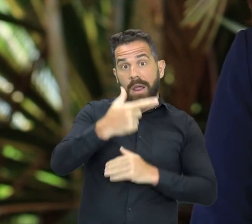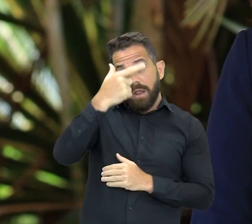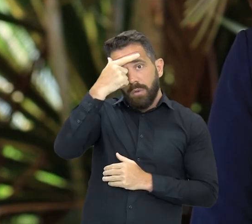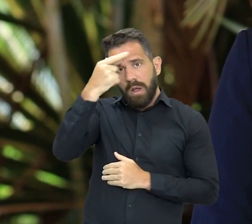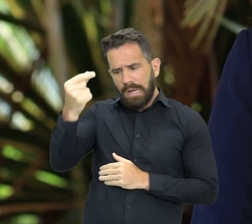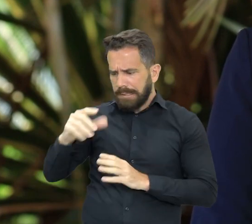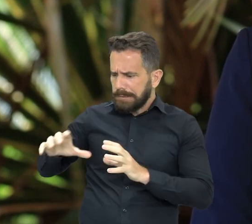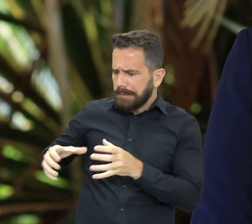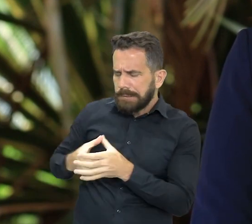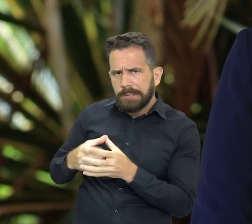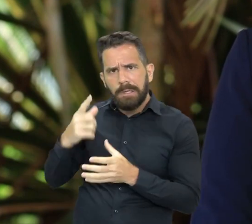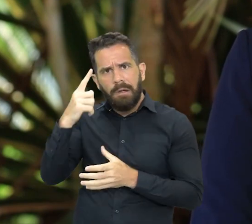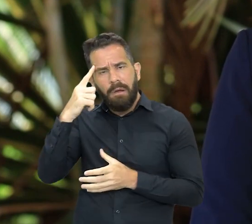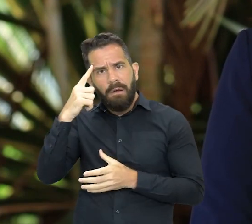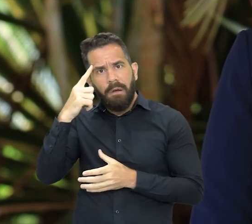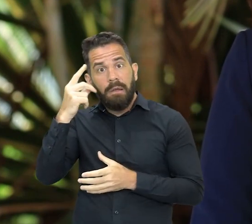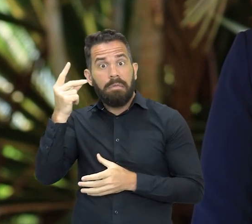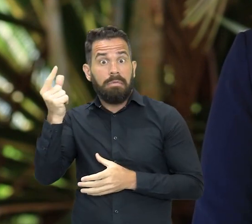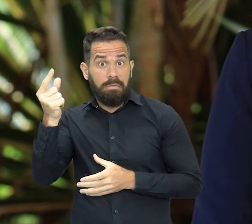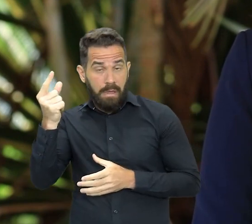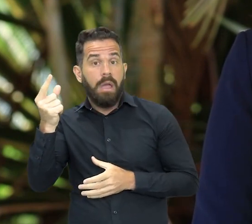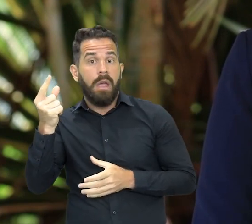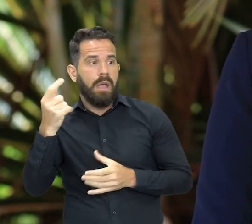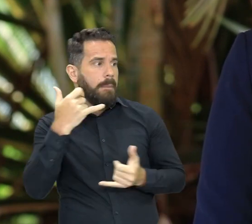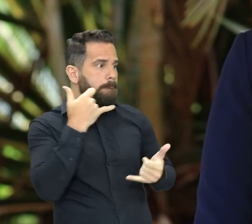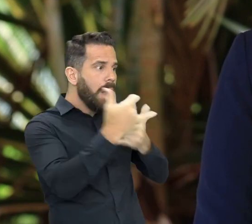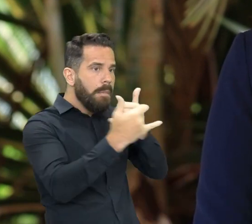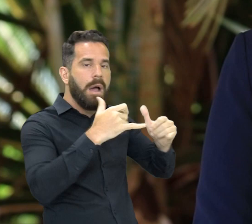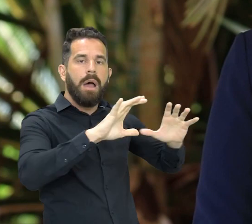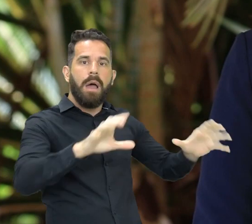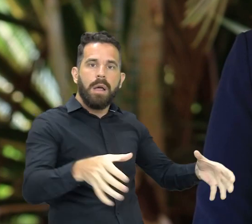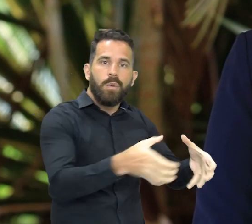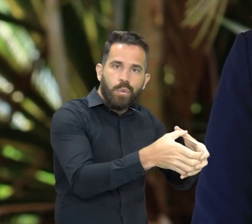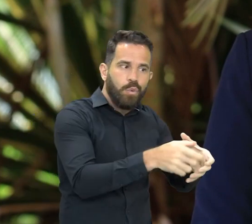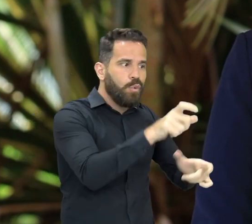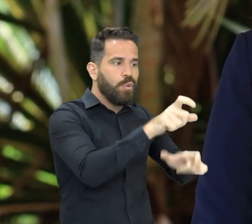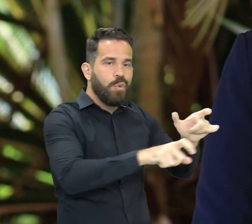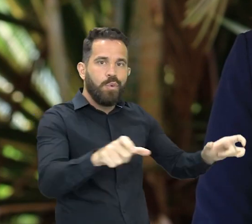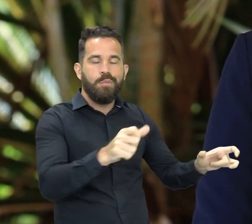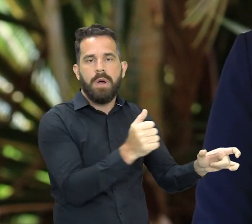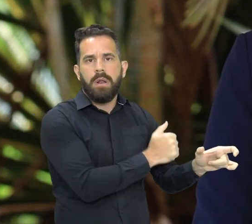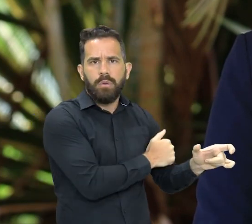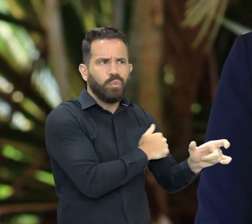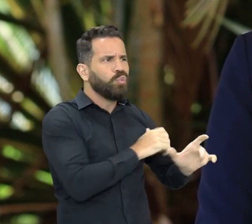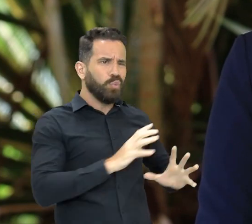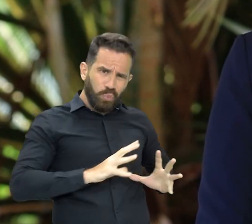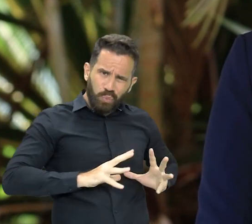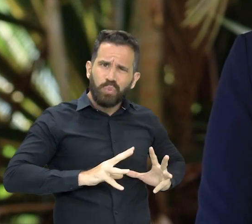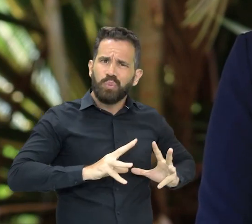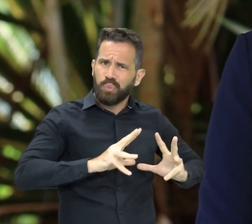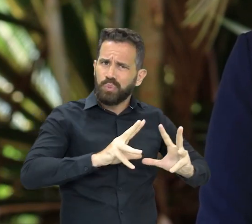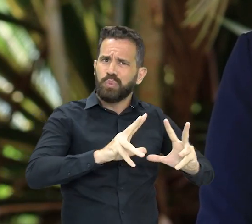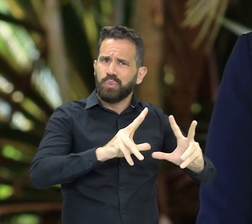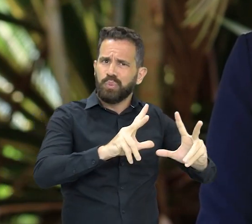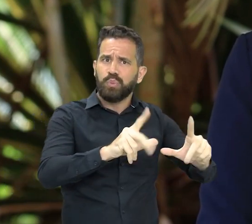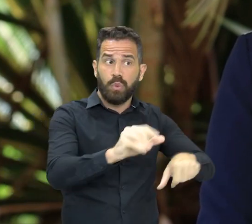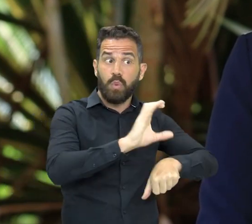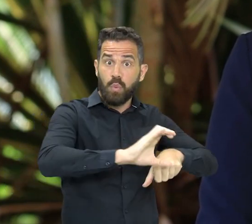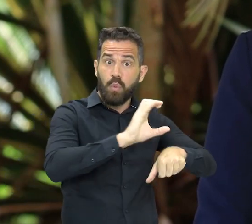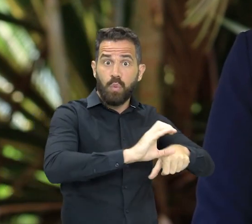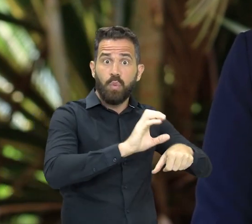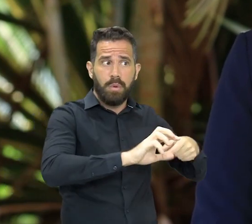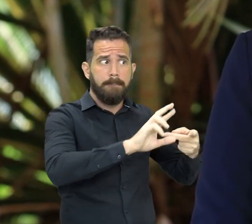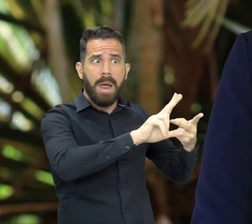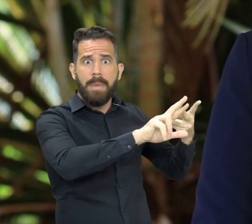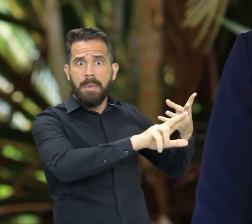de ligarmos para uma amostra, né, para um grupo de estudantes todos os nossos cursos, eles